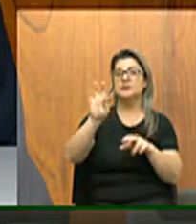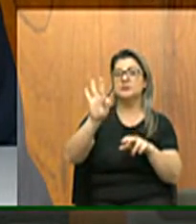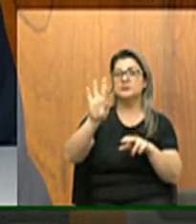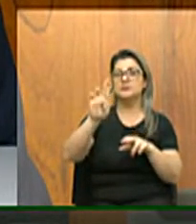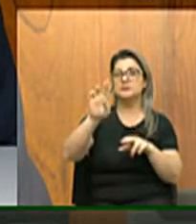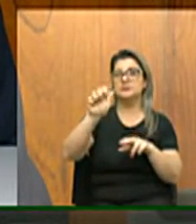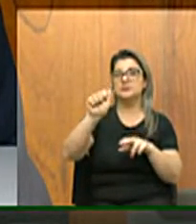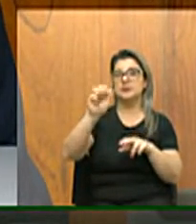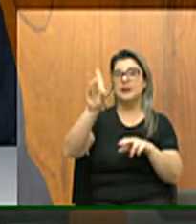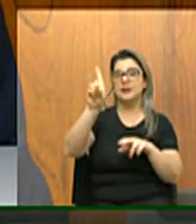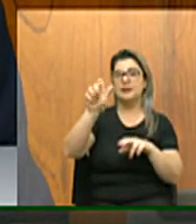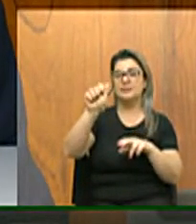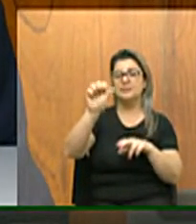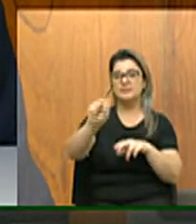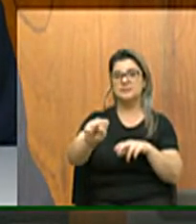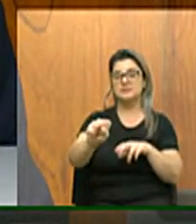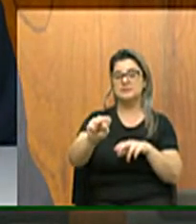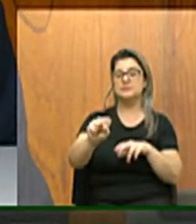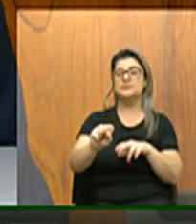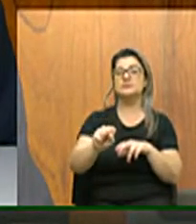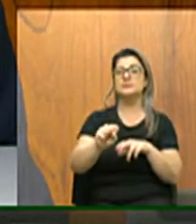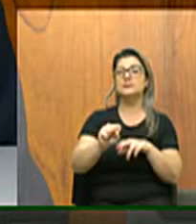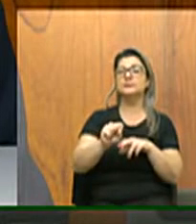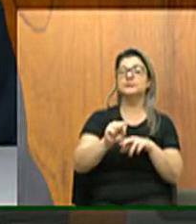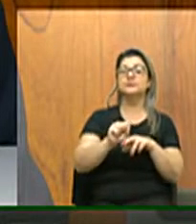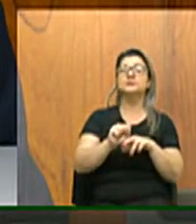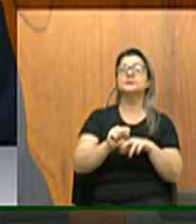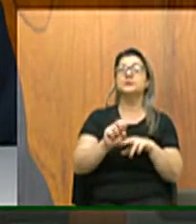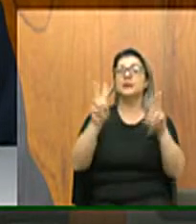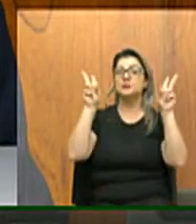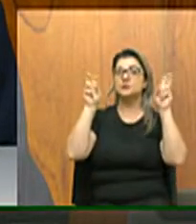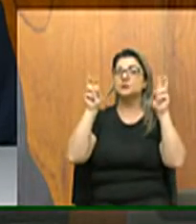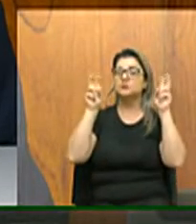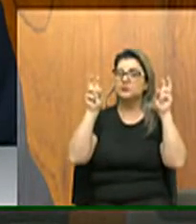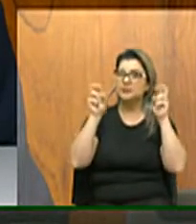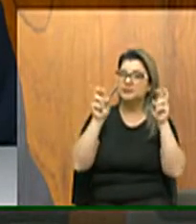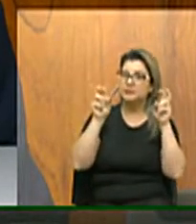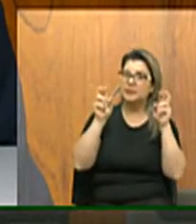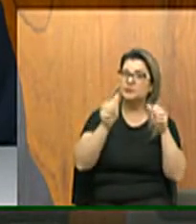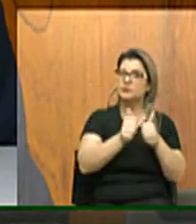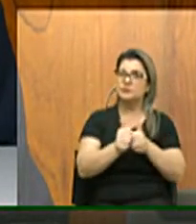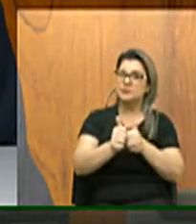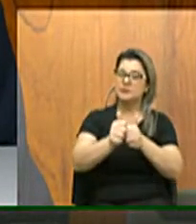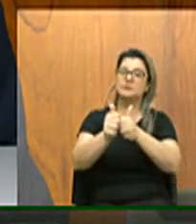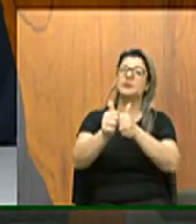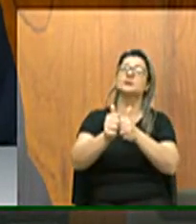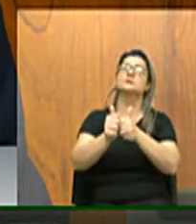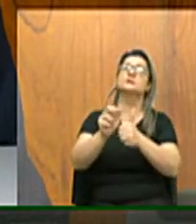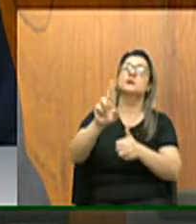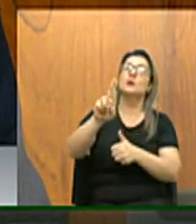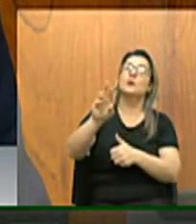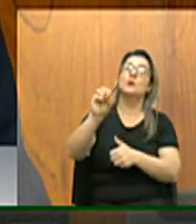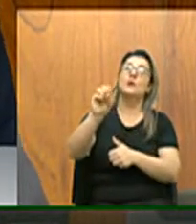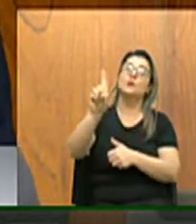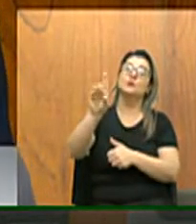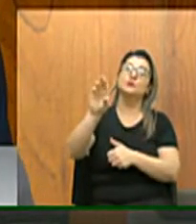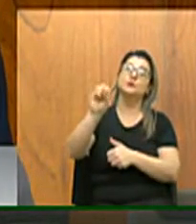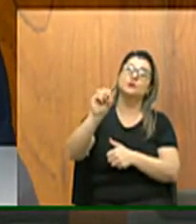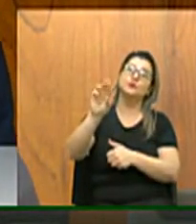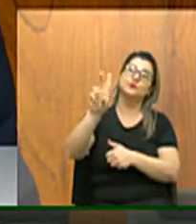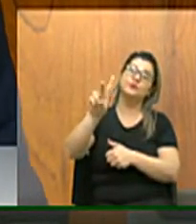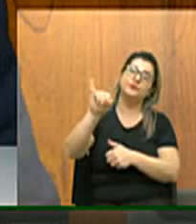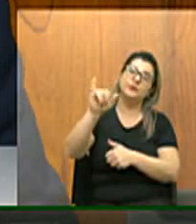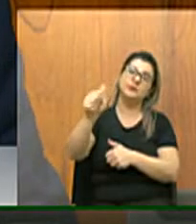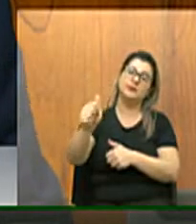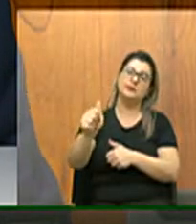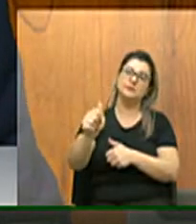ao município de Nova Pádua a titularidade de segmento da rodovia VRS